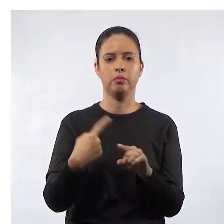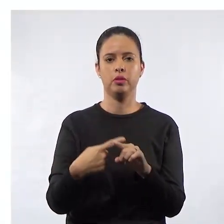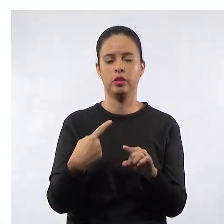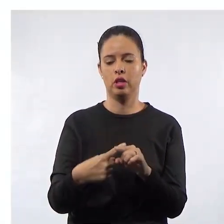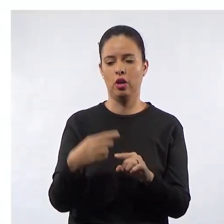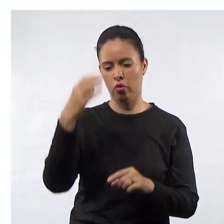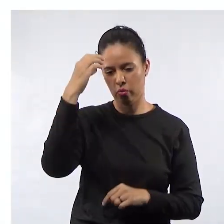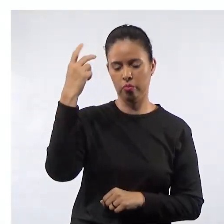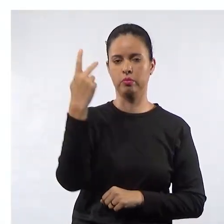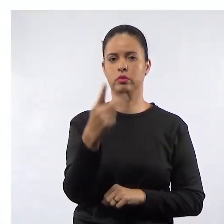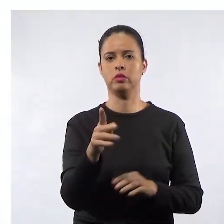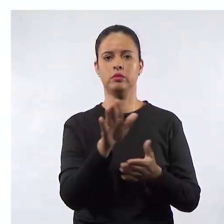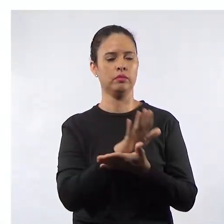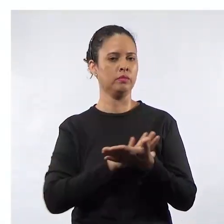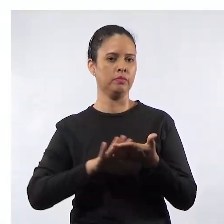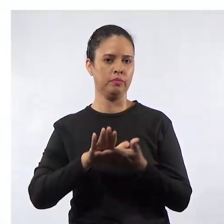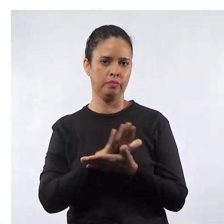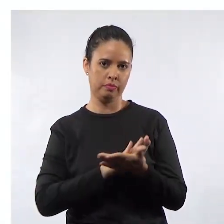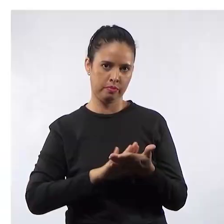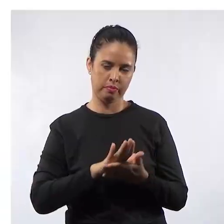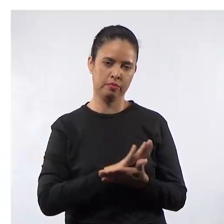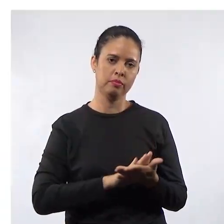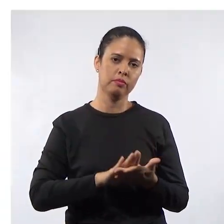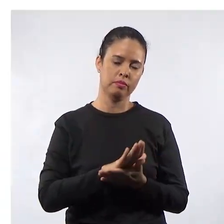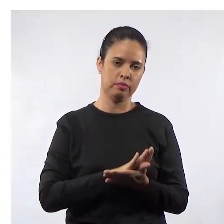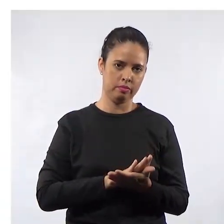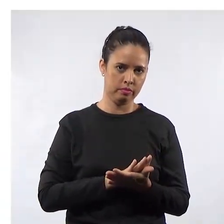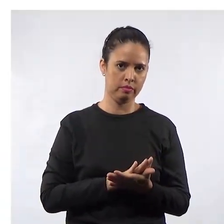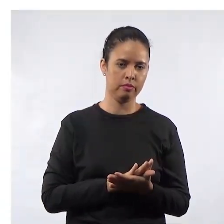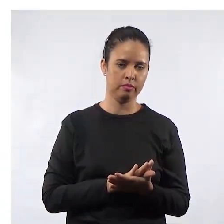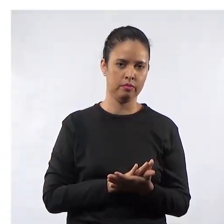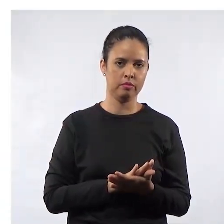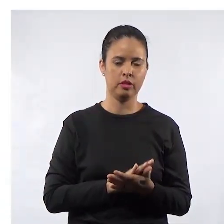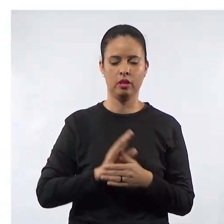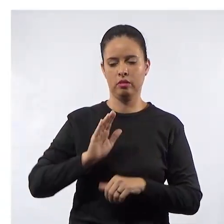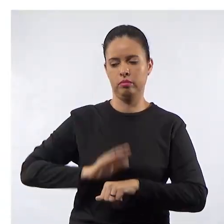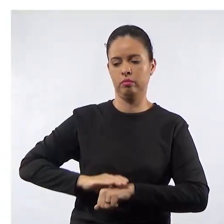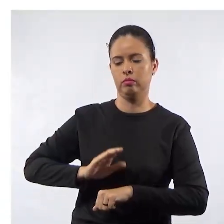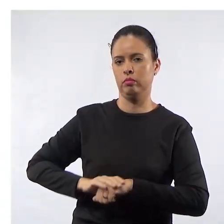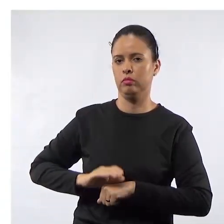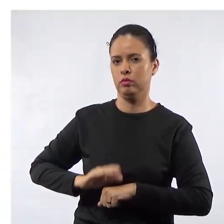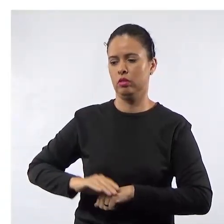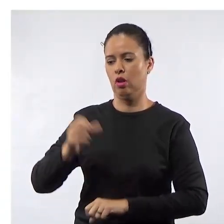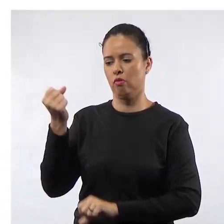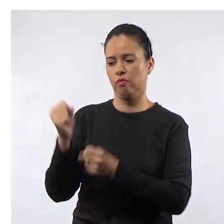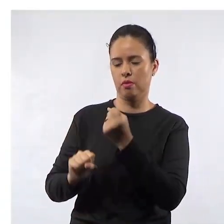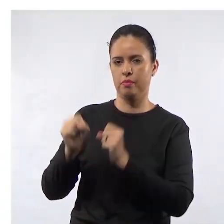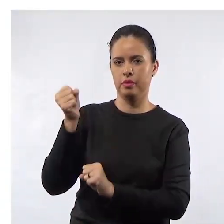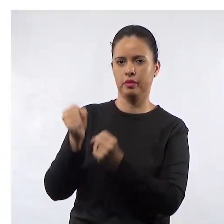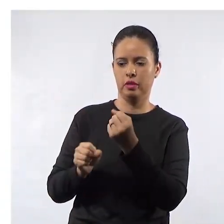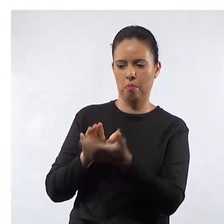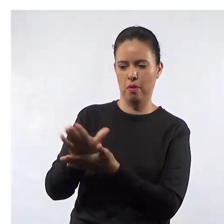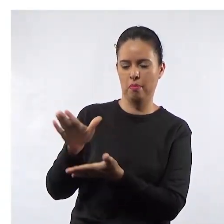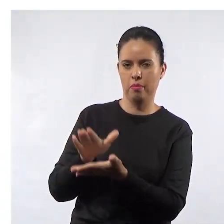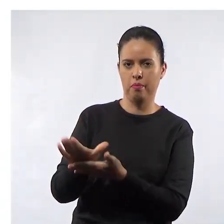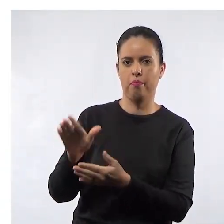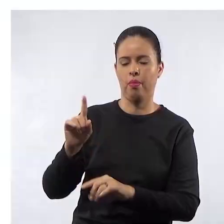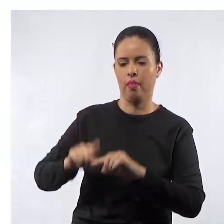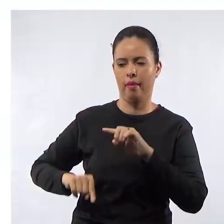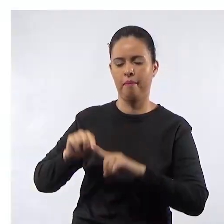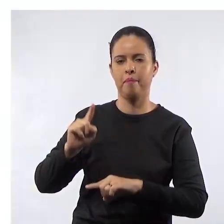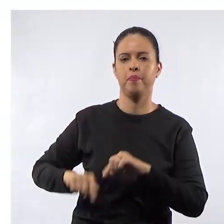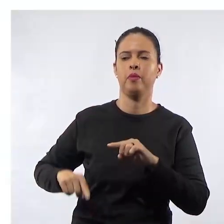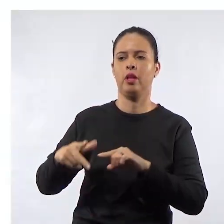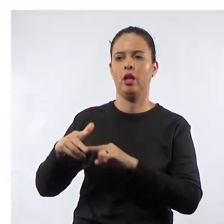nada a ver ali com a questão do fabricante, né, que teve um erro ali na produção